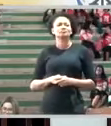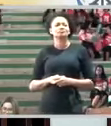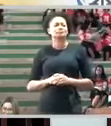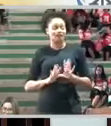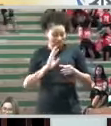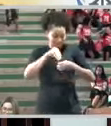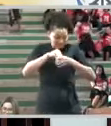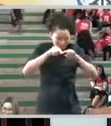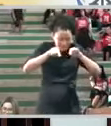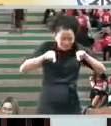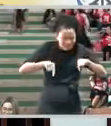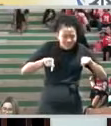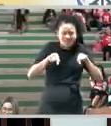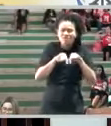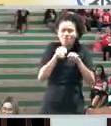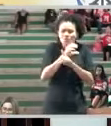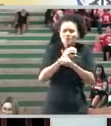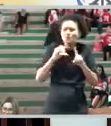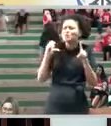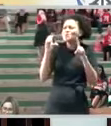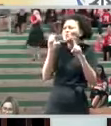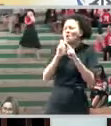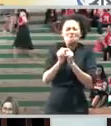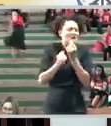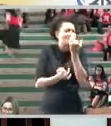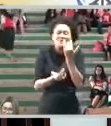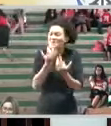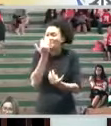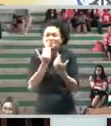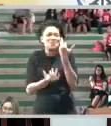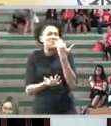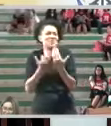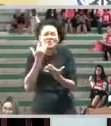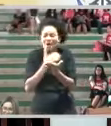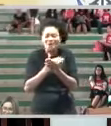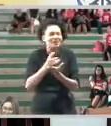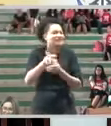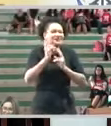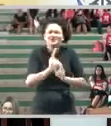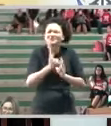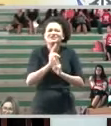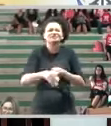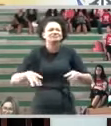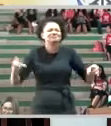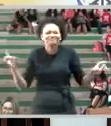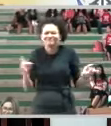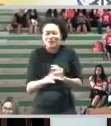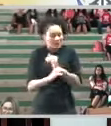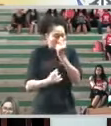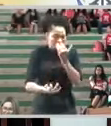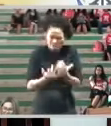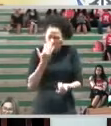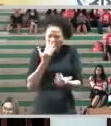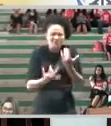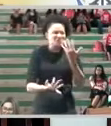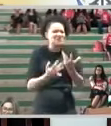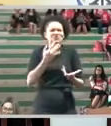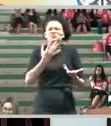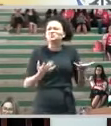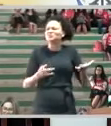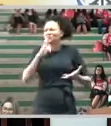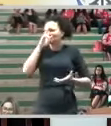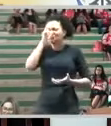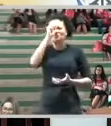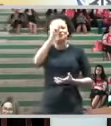Dentro da salinha, o culto terminava debaixo do fogo, começava, continuava e terminava debaixo do fogo.